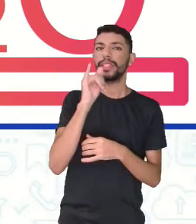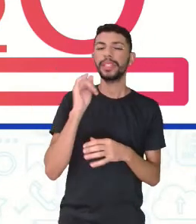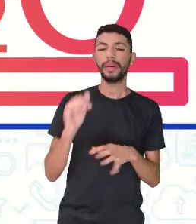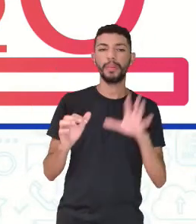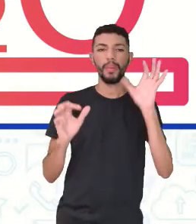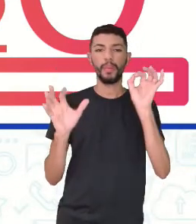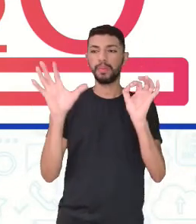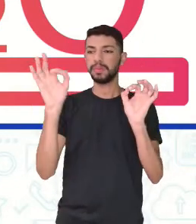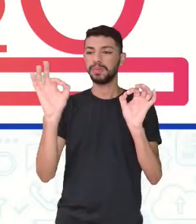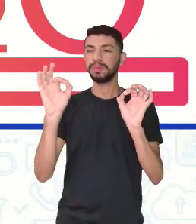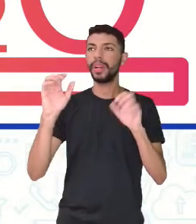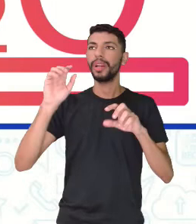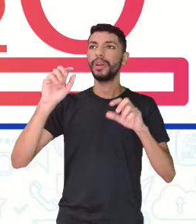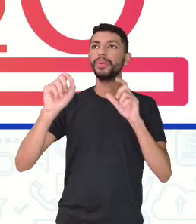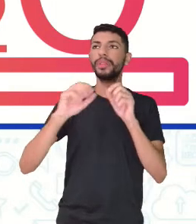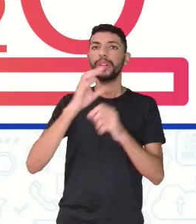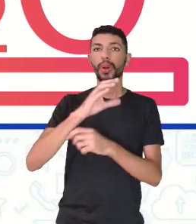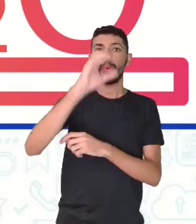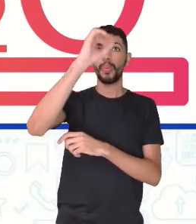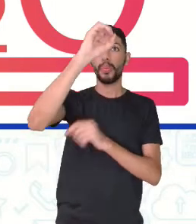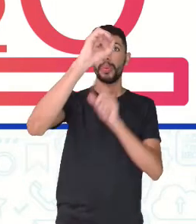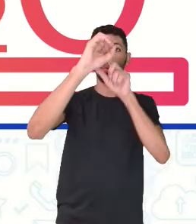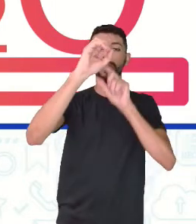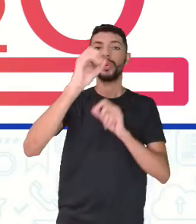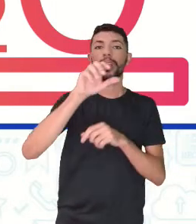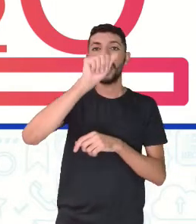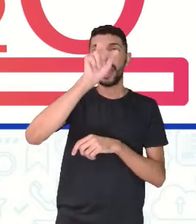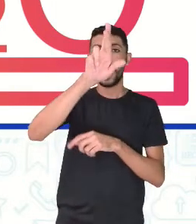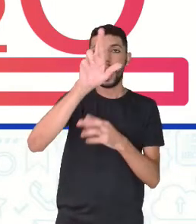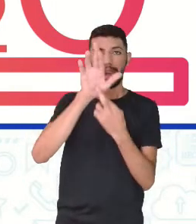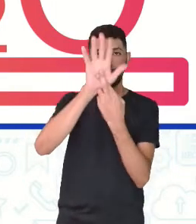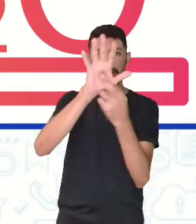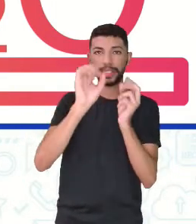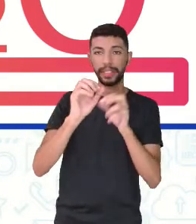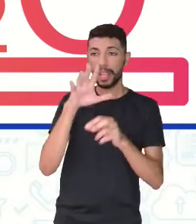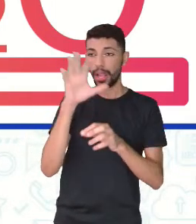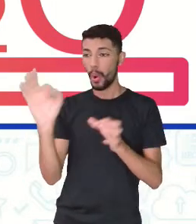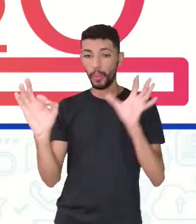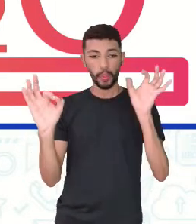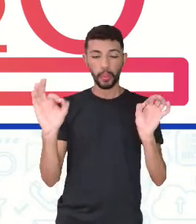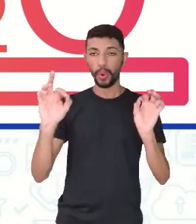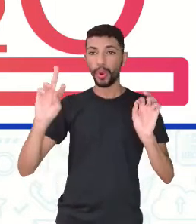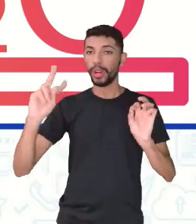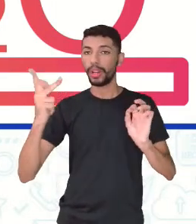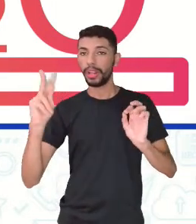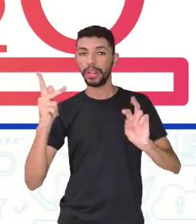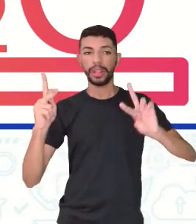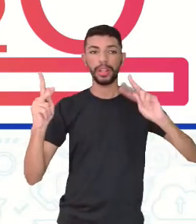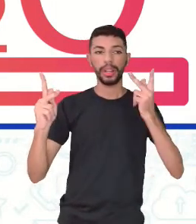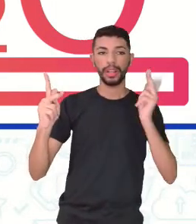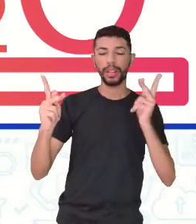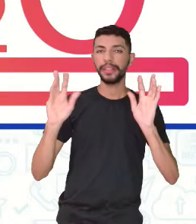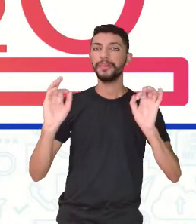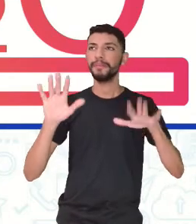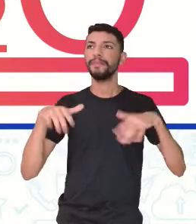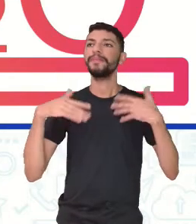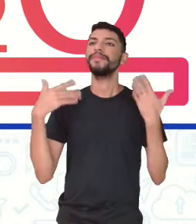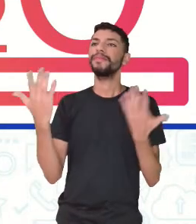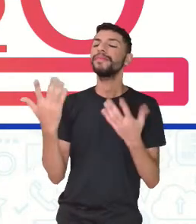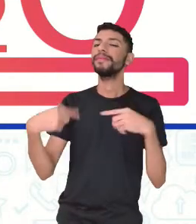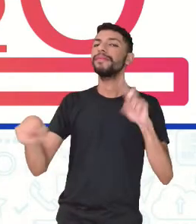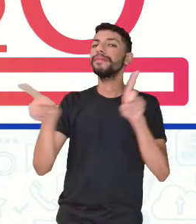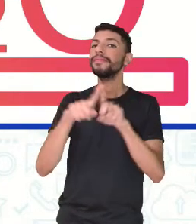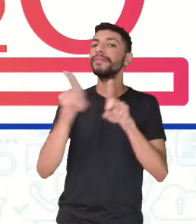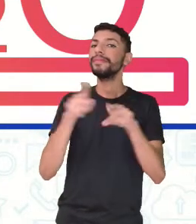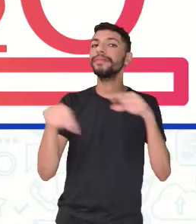Uma no centro representando o oxigênio e 2 representando aí o hidrogênio. Outra coisa que eu quero chamar a